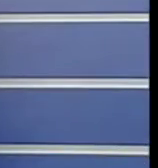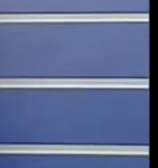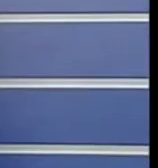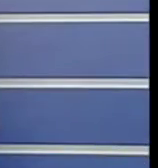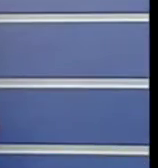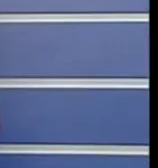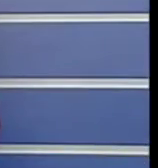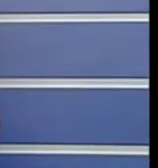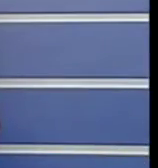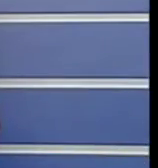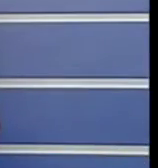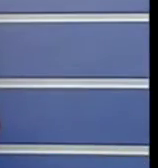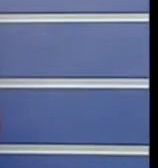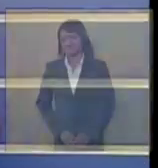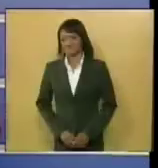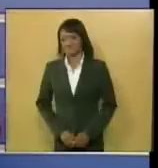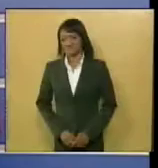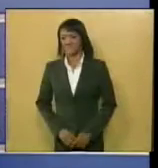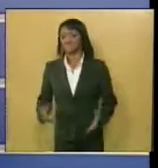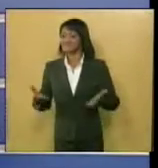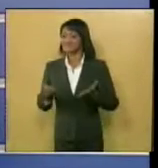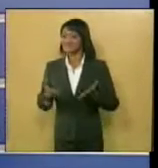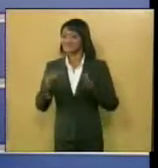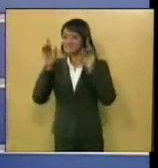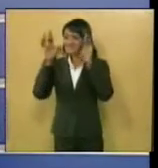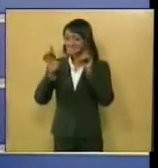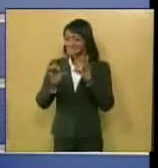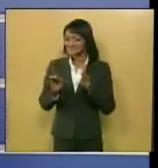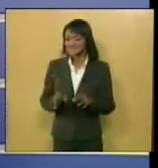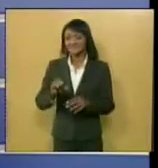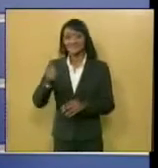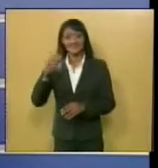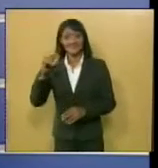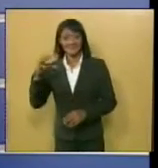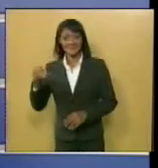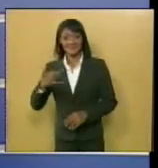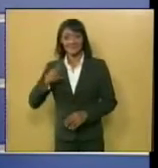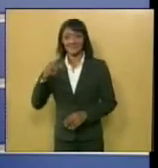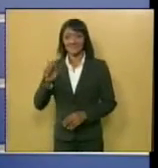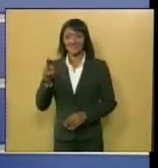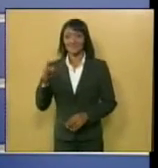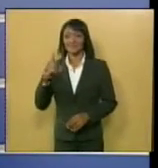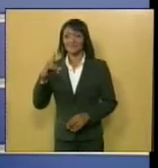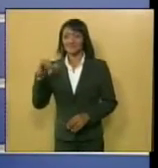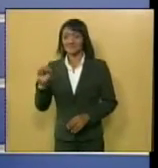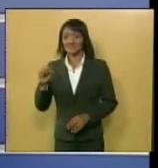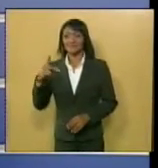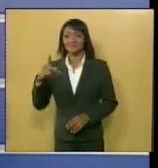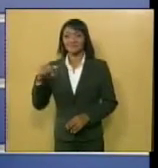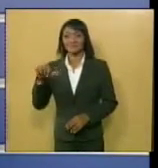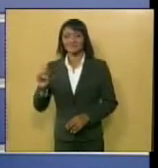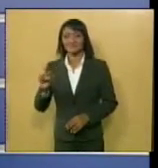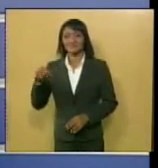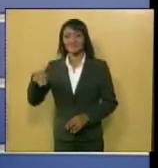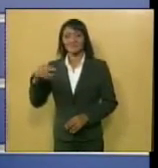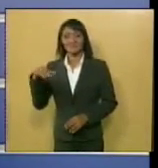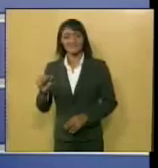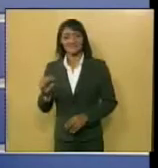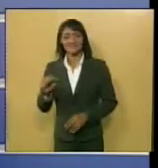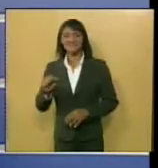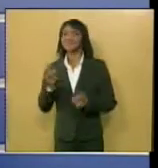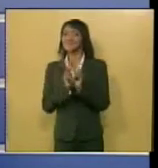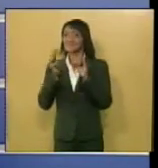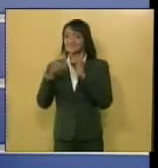Você acaba de acompanhar a sessão especial em homenagem ao centenário de Euclides Paes Mendonça. O nosso Alese Notícias